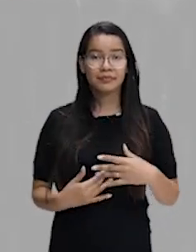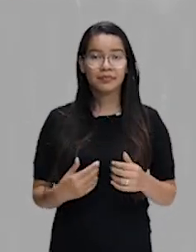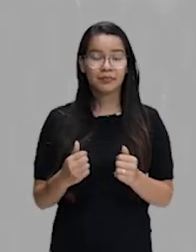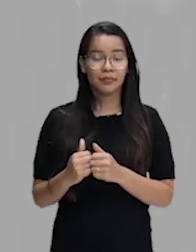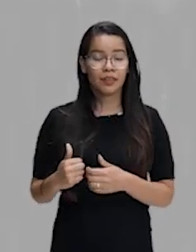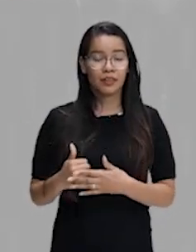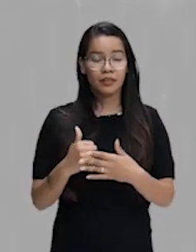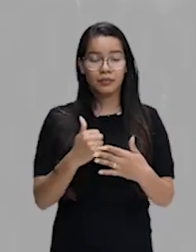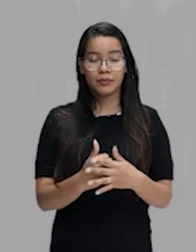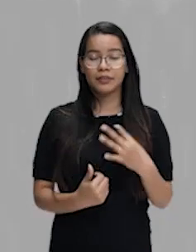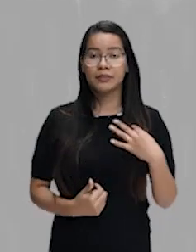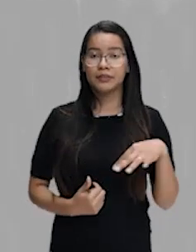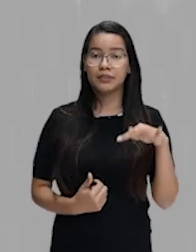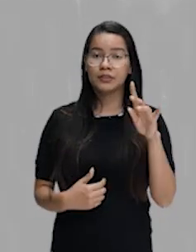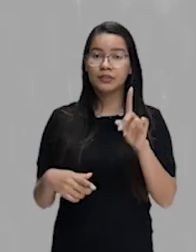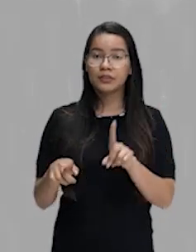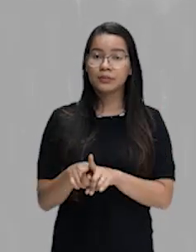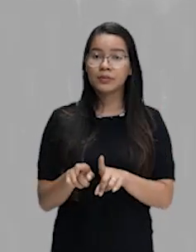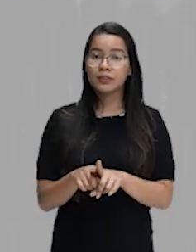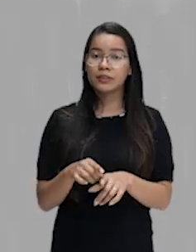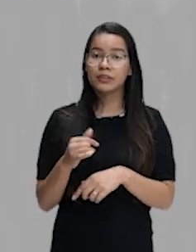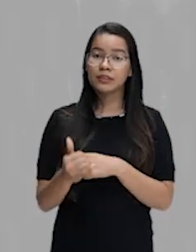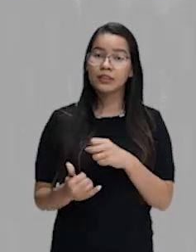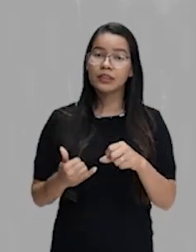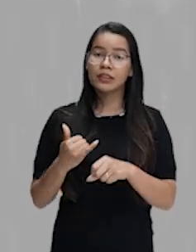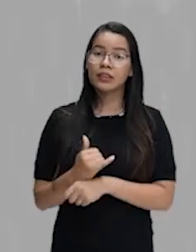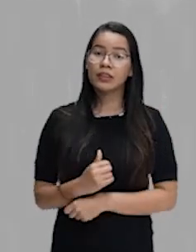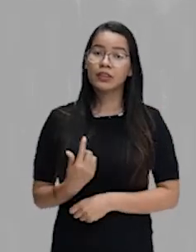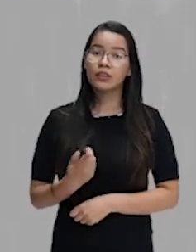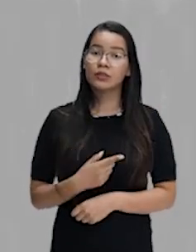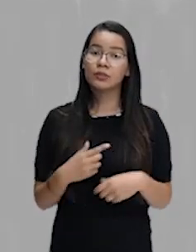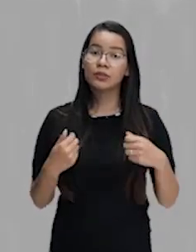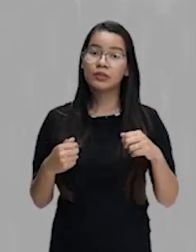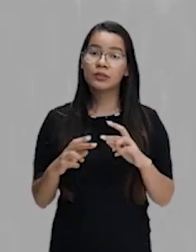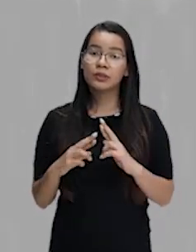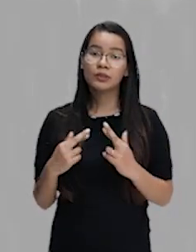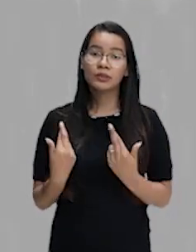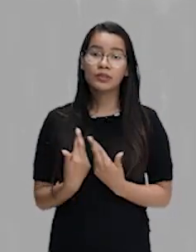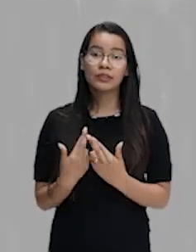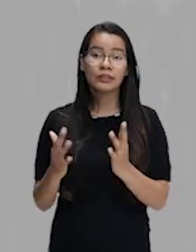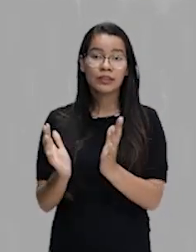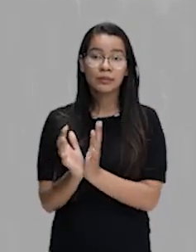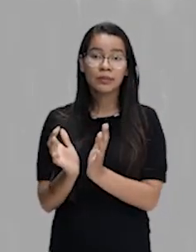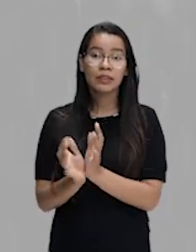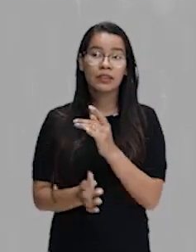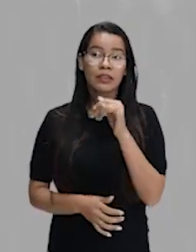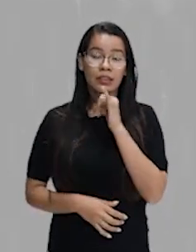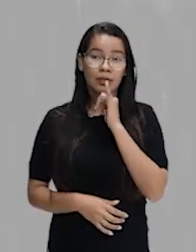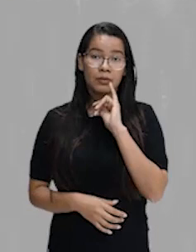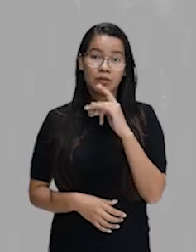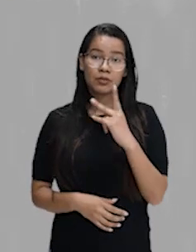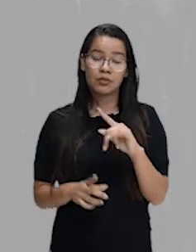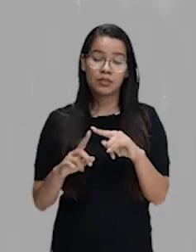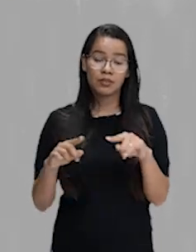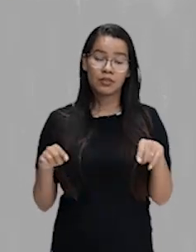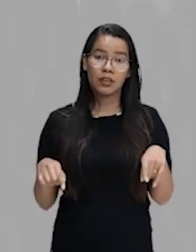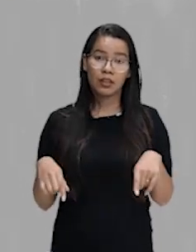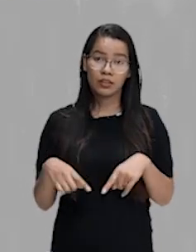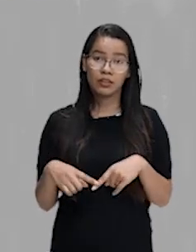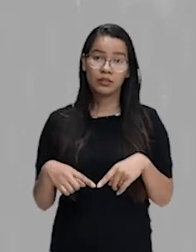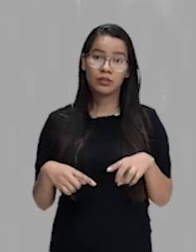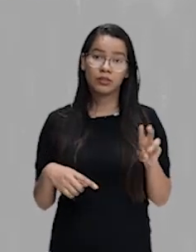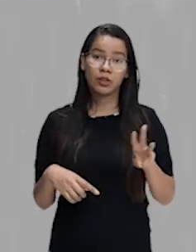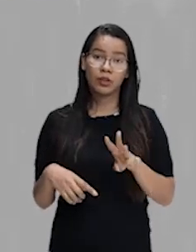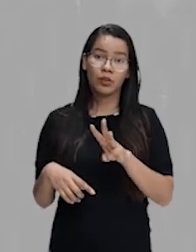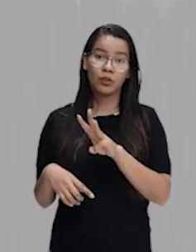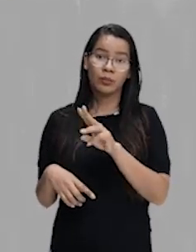apoio da tecnologia e da internet, é possível reunir equipes, como, por exemplo, a sua sala remota, a sua sala de aula lá do Google Meet